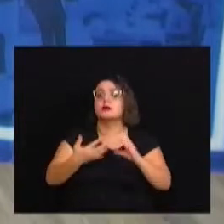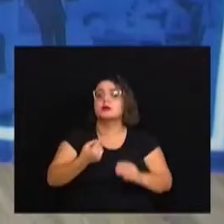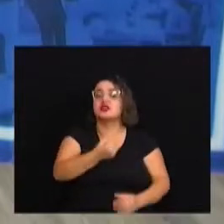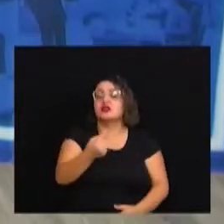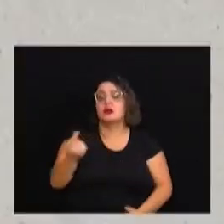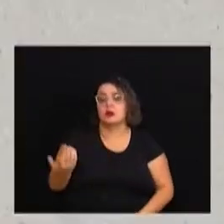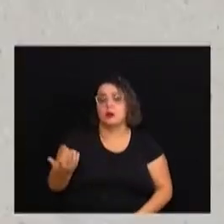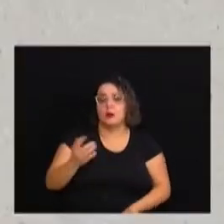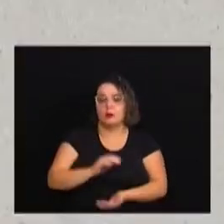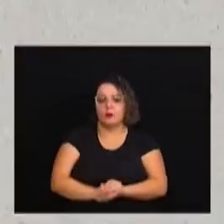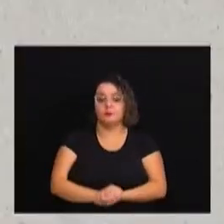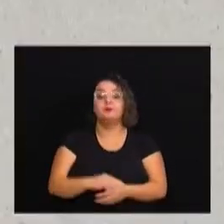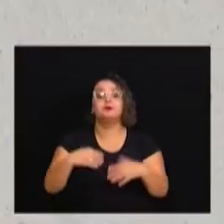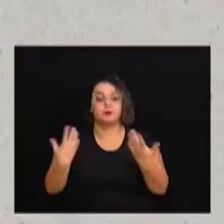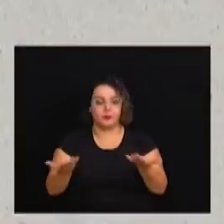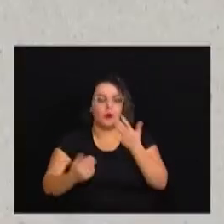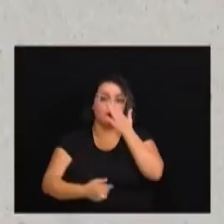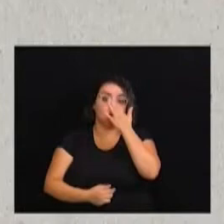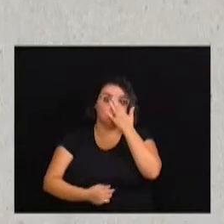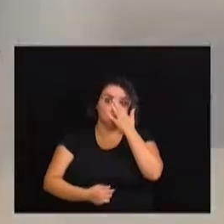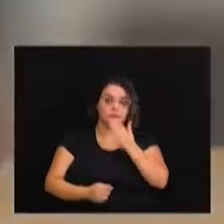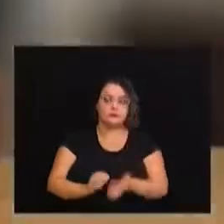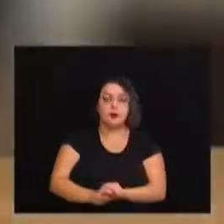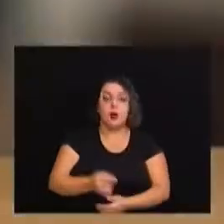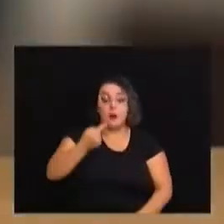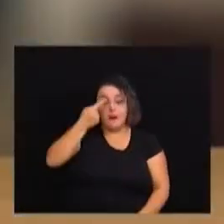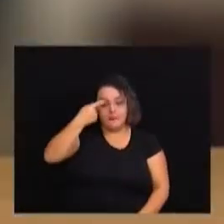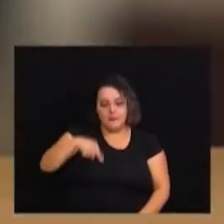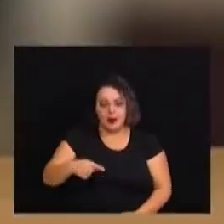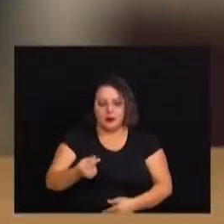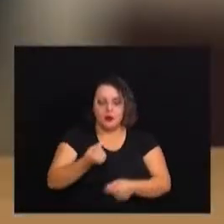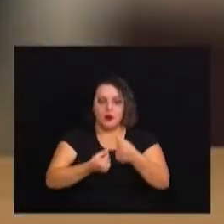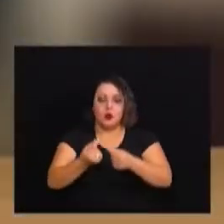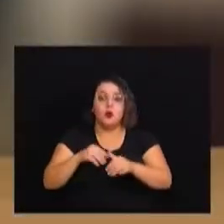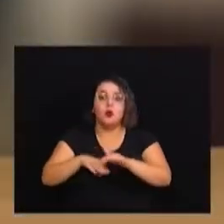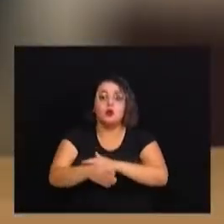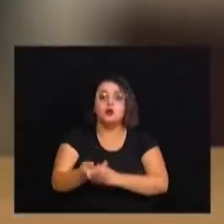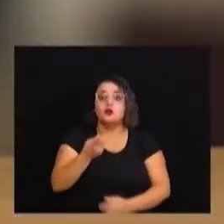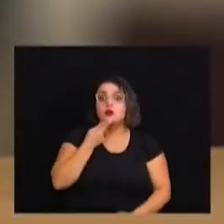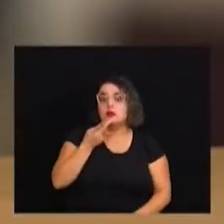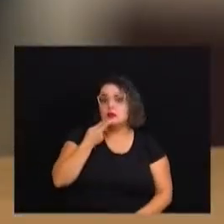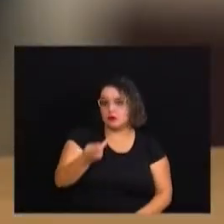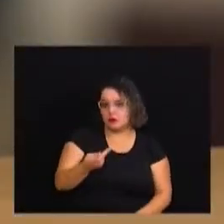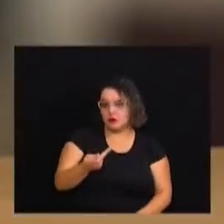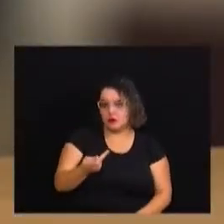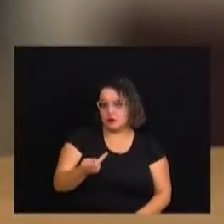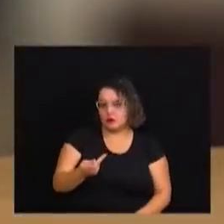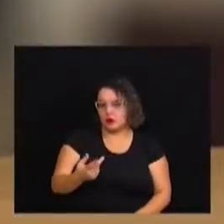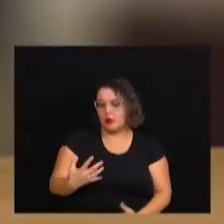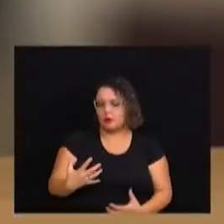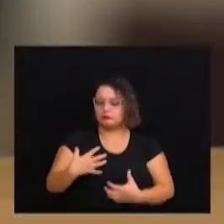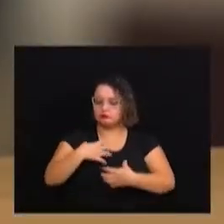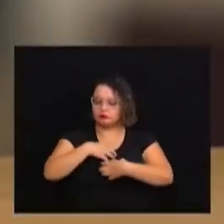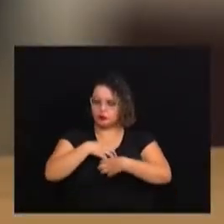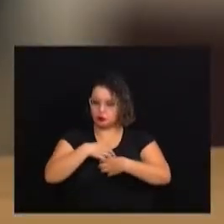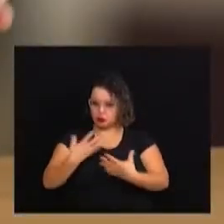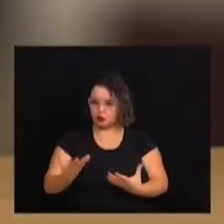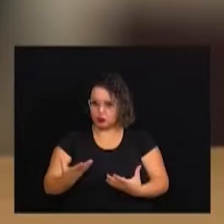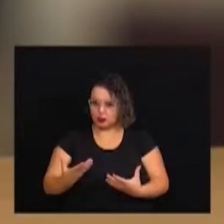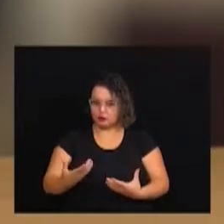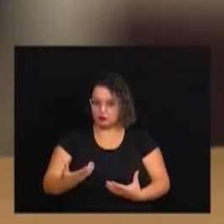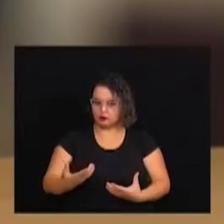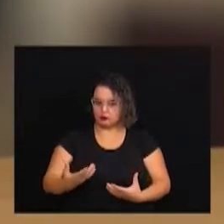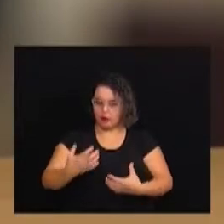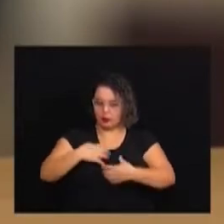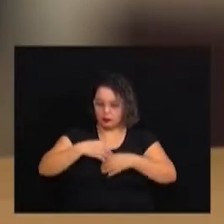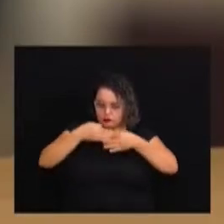características deles? Vamos lá. Perfis financeiros, eu costumo dizer que eles são como se fossem a nossa personalidade. Uma vez